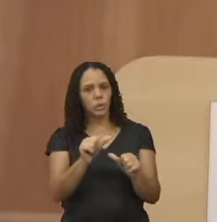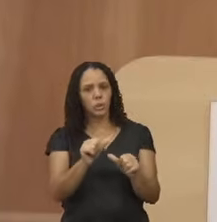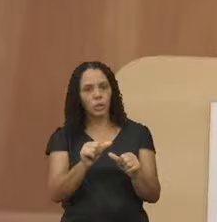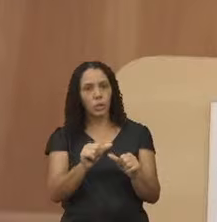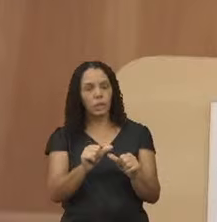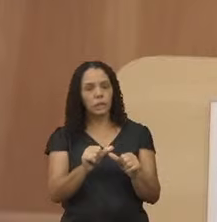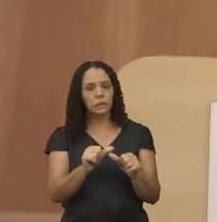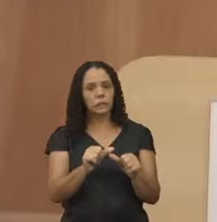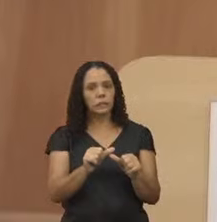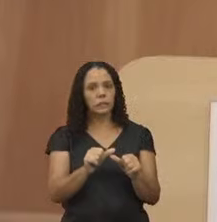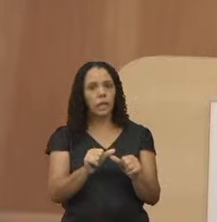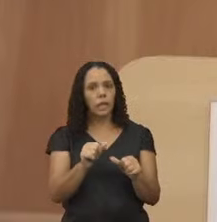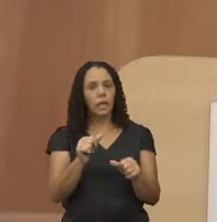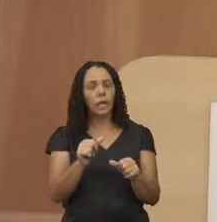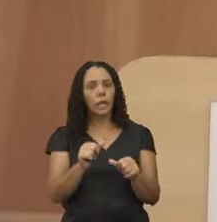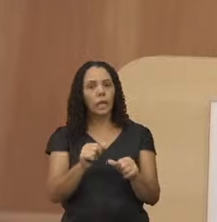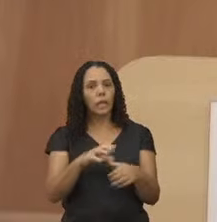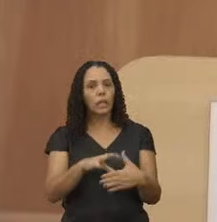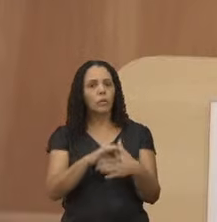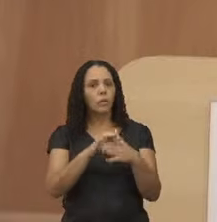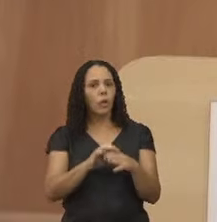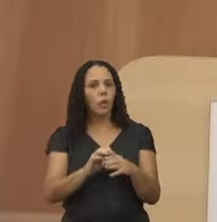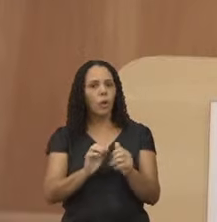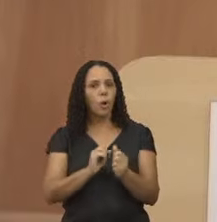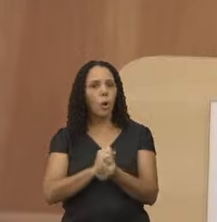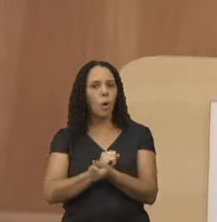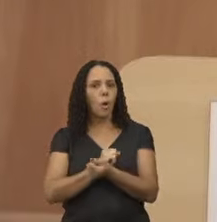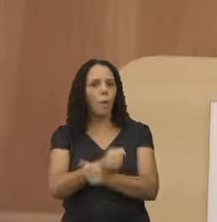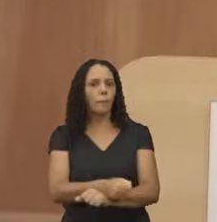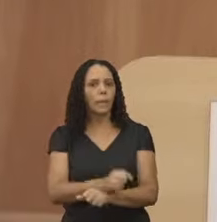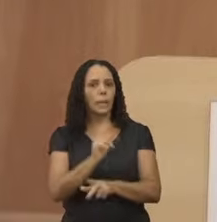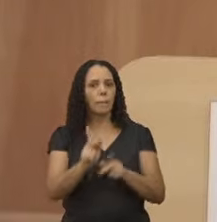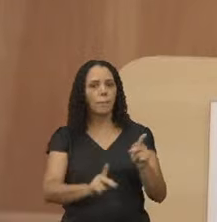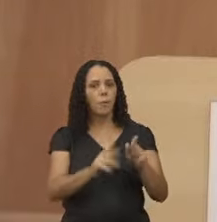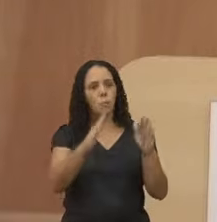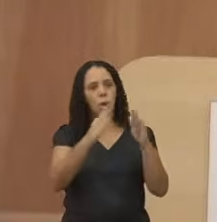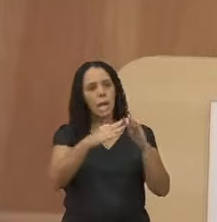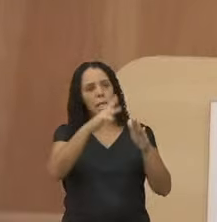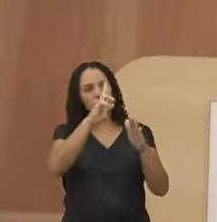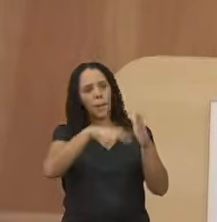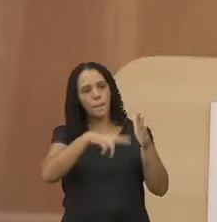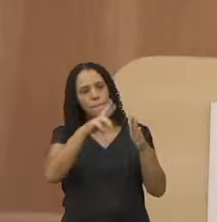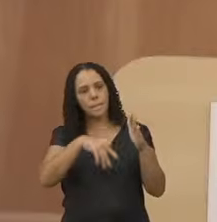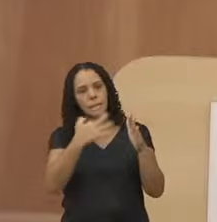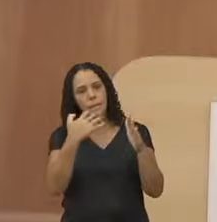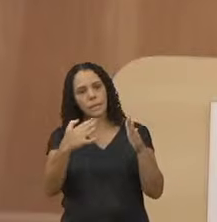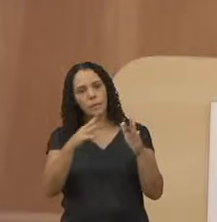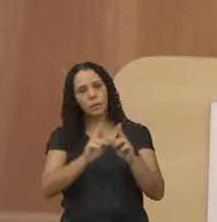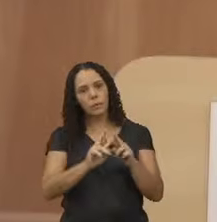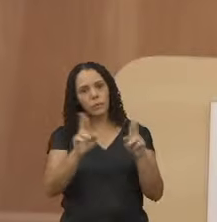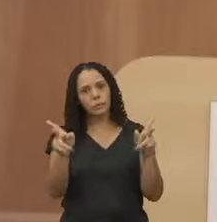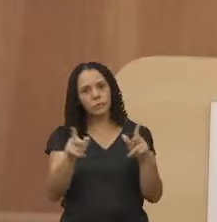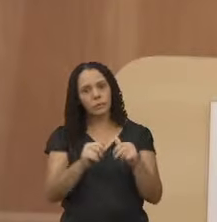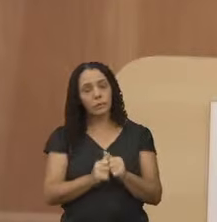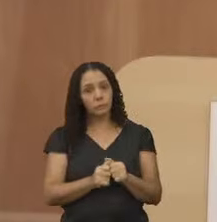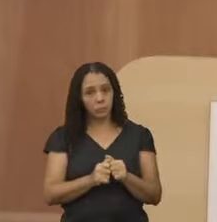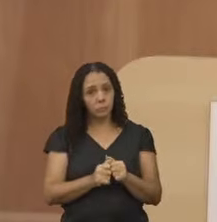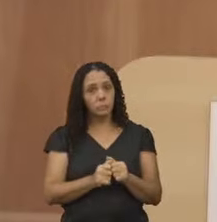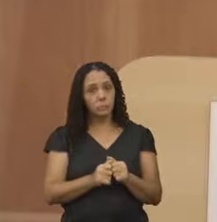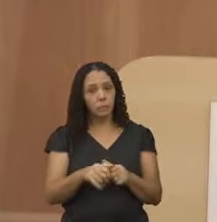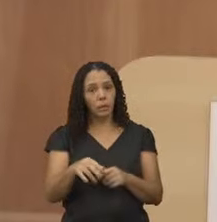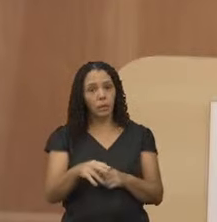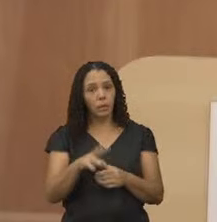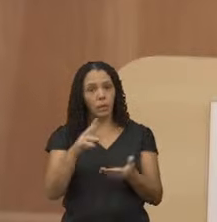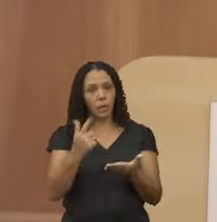um conservador, eles obrigam o povo a trocar a cor das casas. E é interessante como que é feita essa